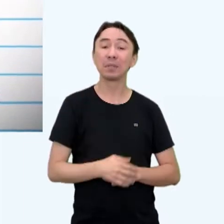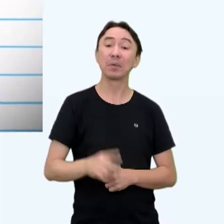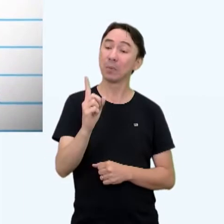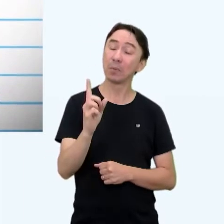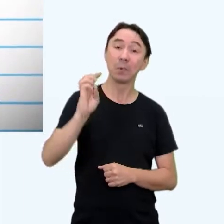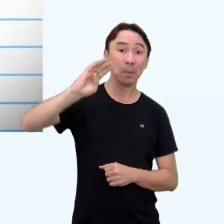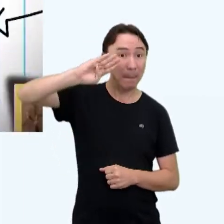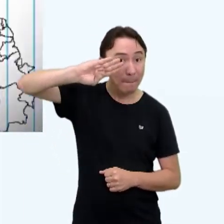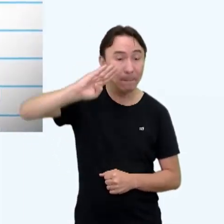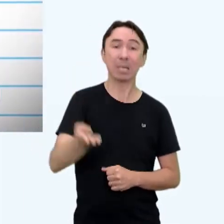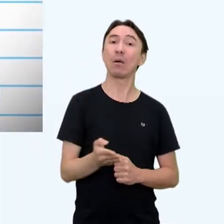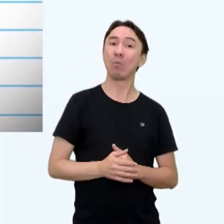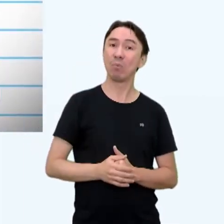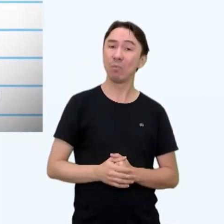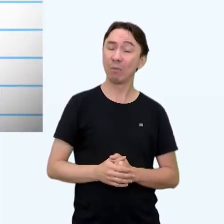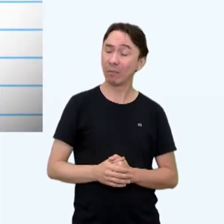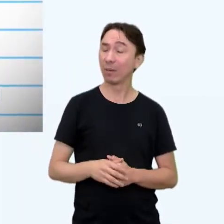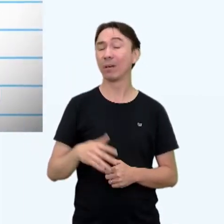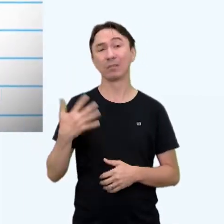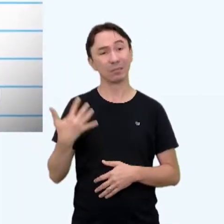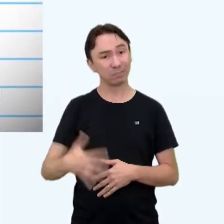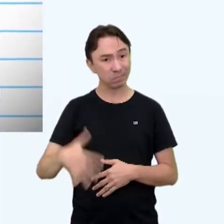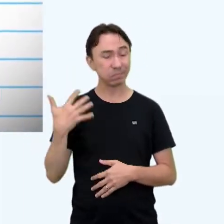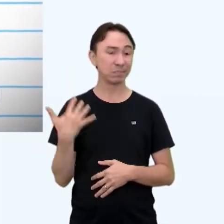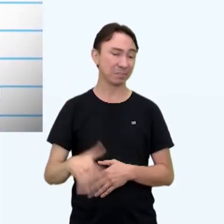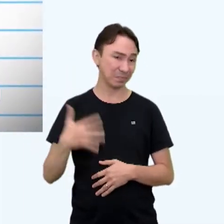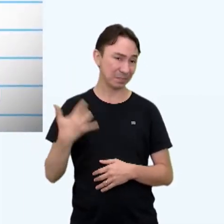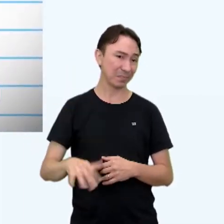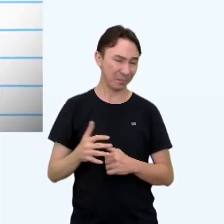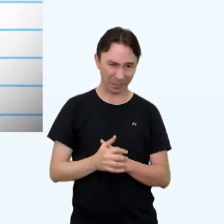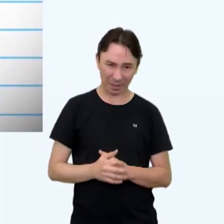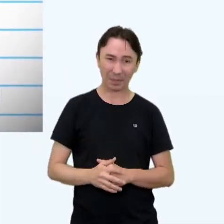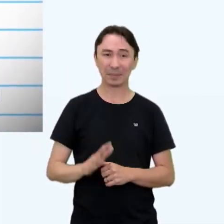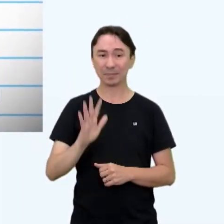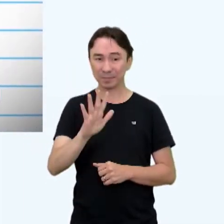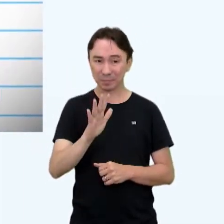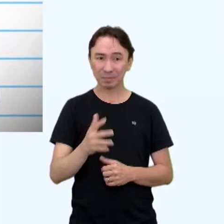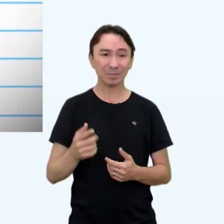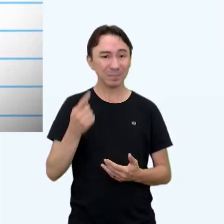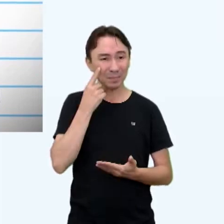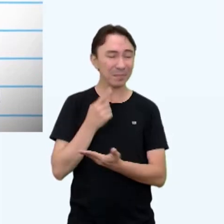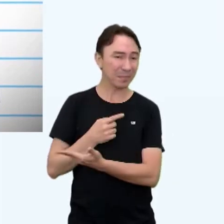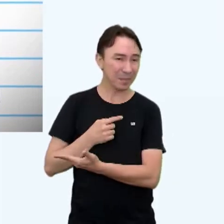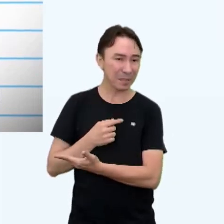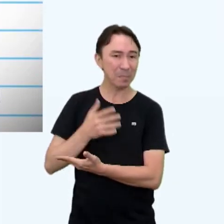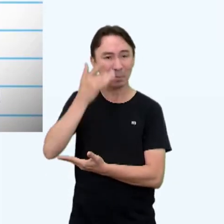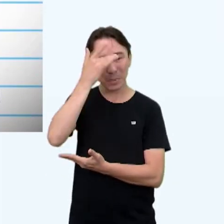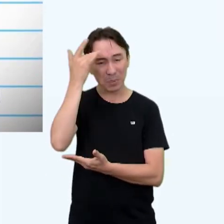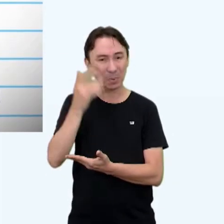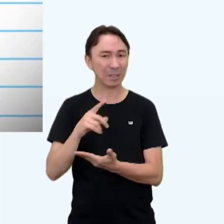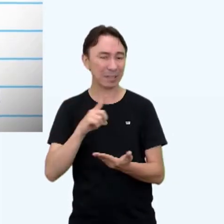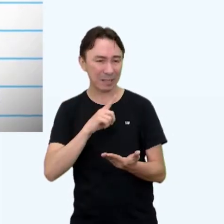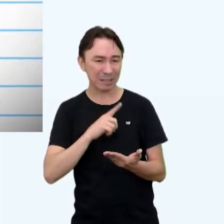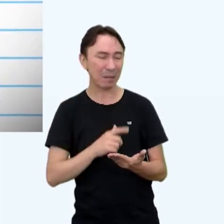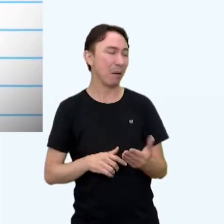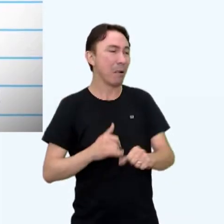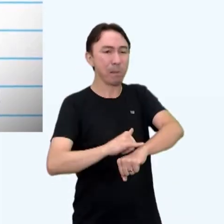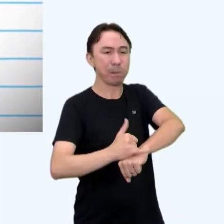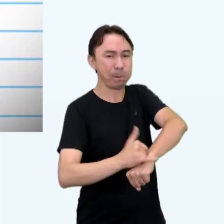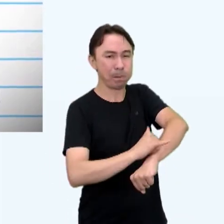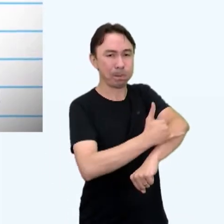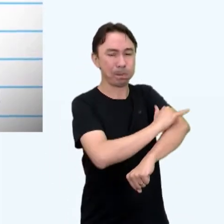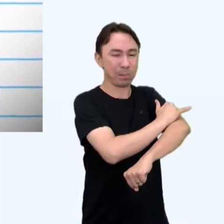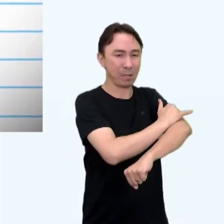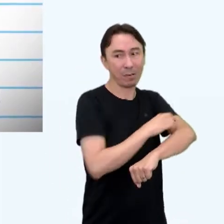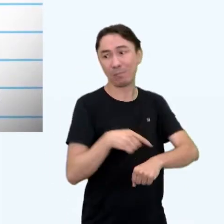5 Brasis. Os contrastes são enormes. Num extremo, há desperdício e pessoas obesas. No outro, tem escassez e pessoas morrendo